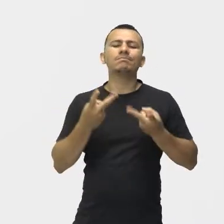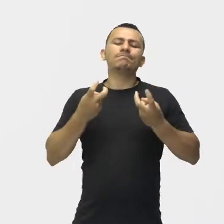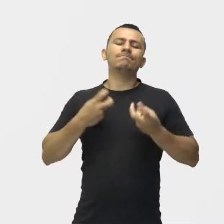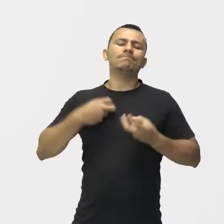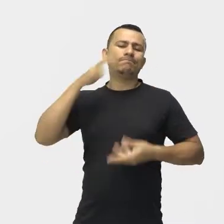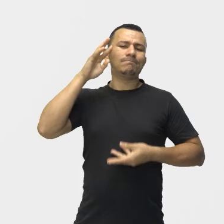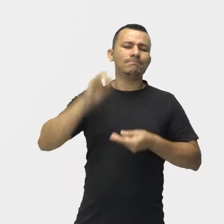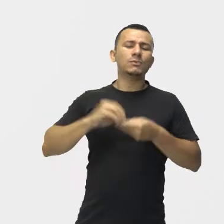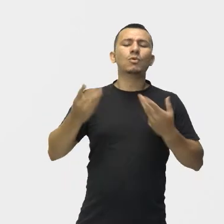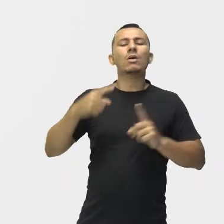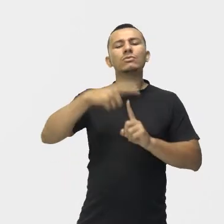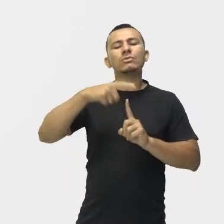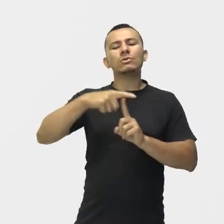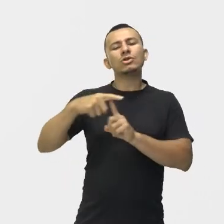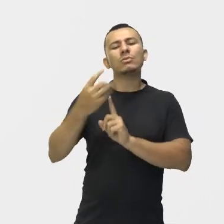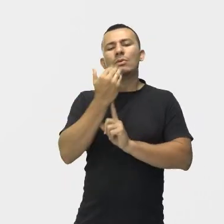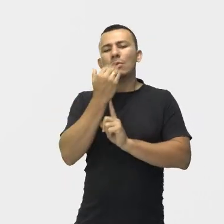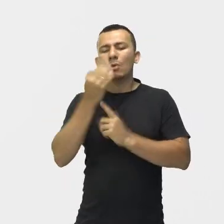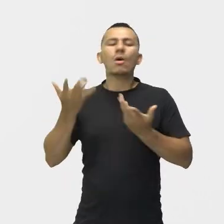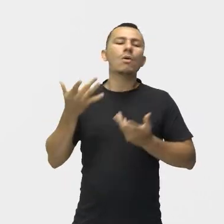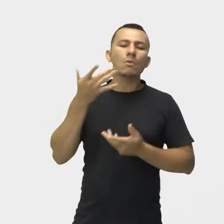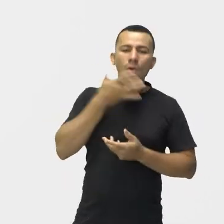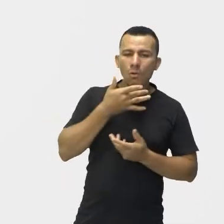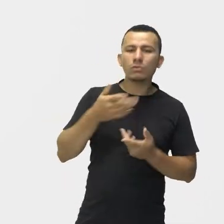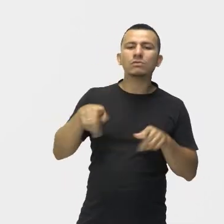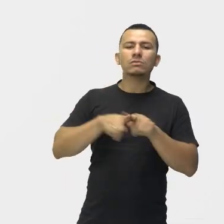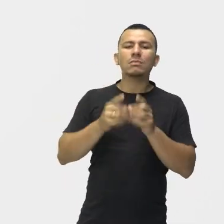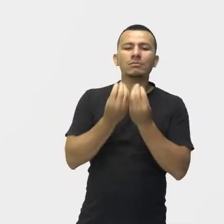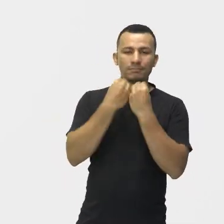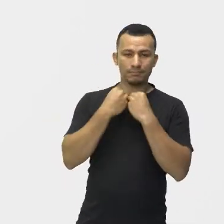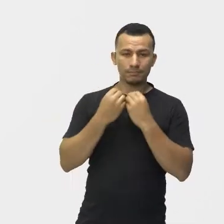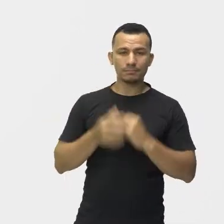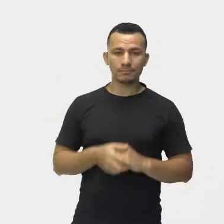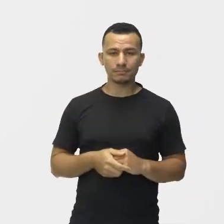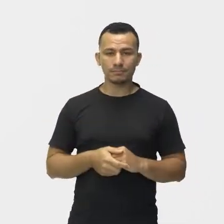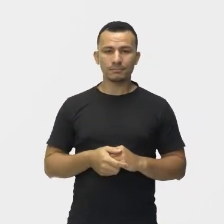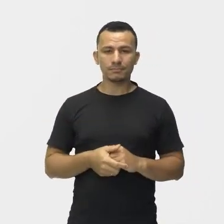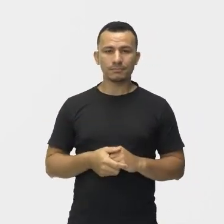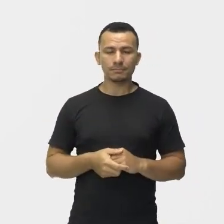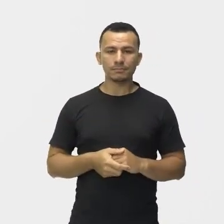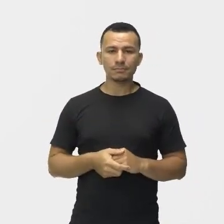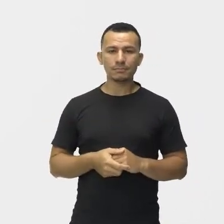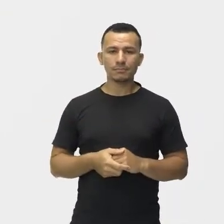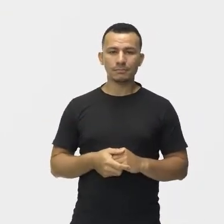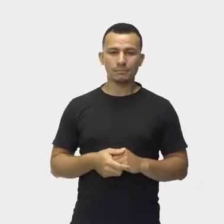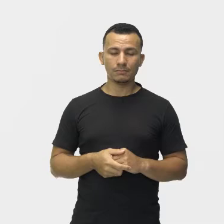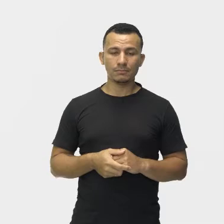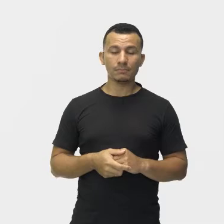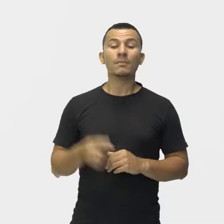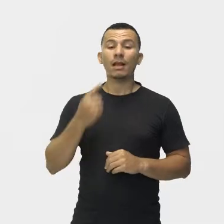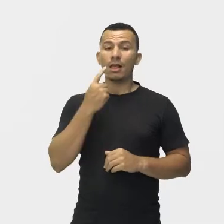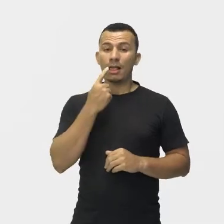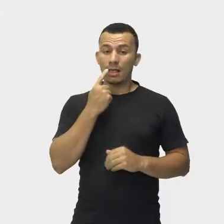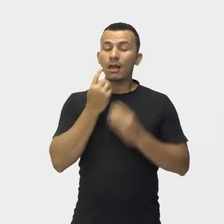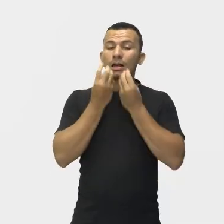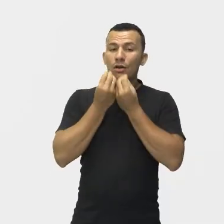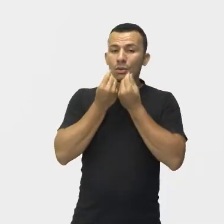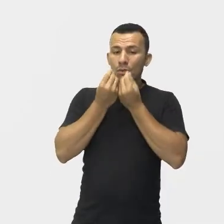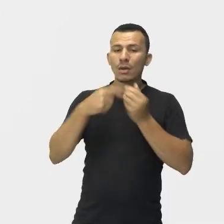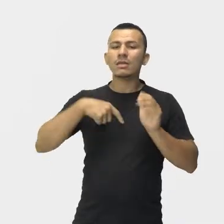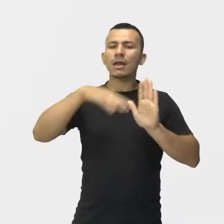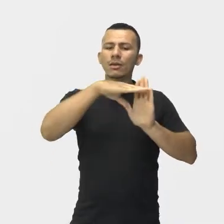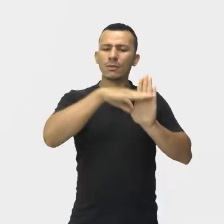identificar que tipo de alimento é aquele, qual o sabor que ele está te oferecendo. Então, olha só, no paladar nós vamos ter então os